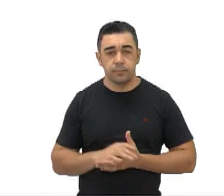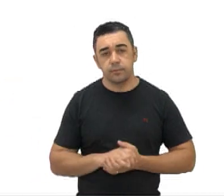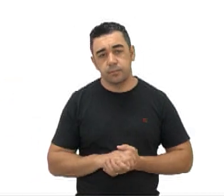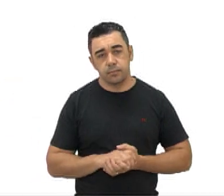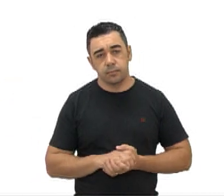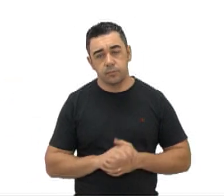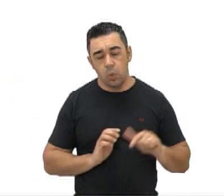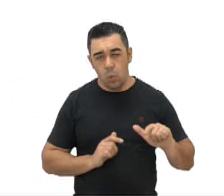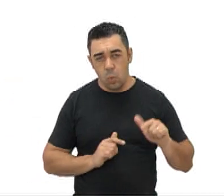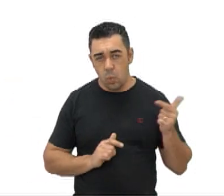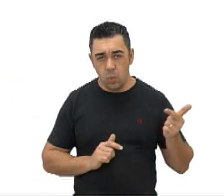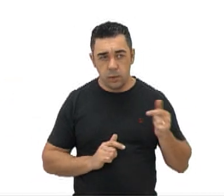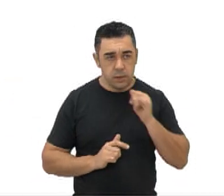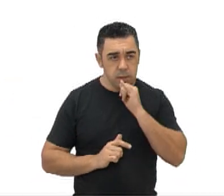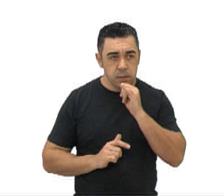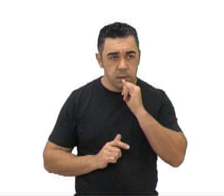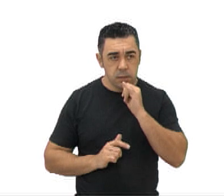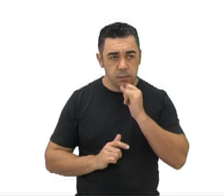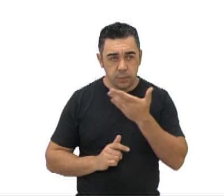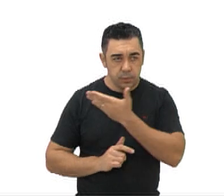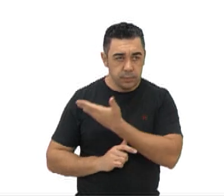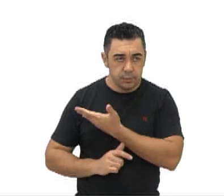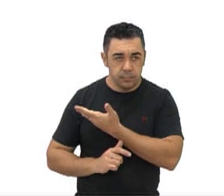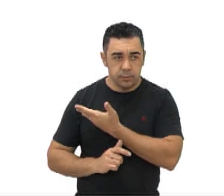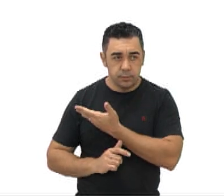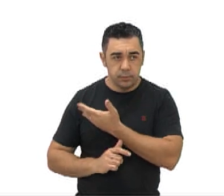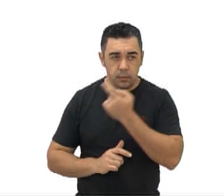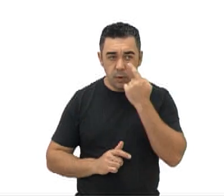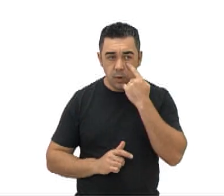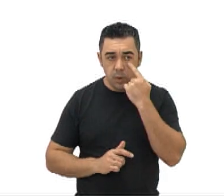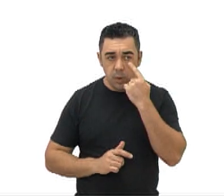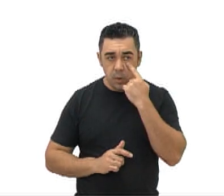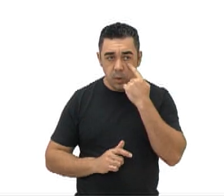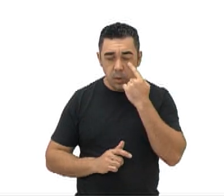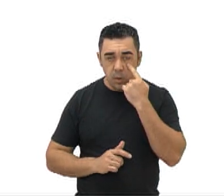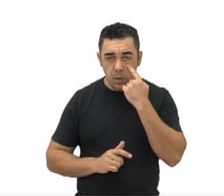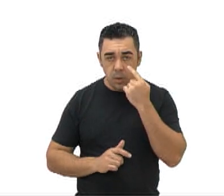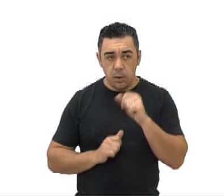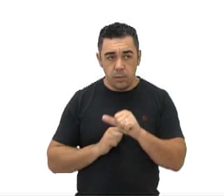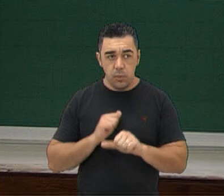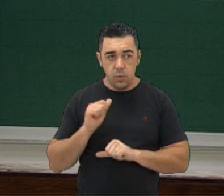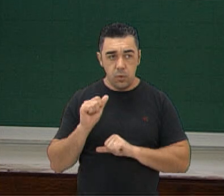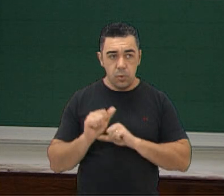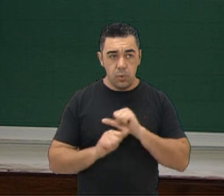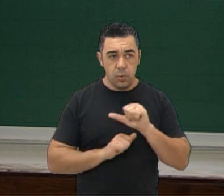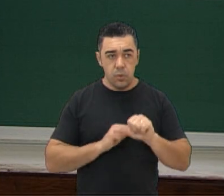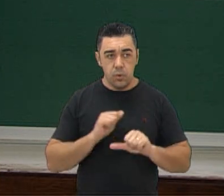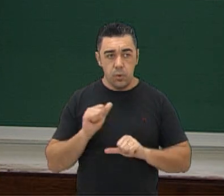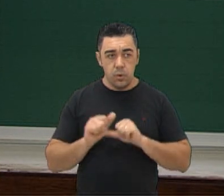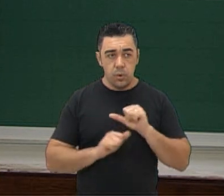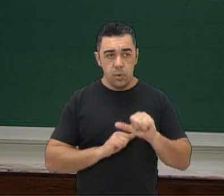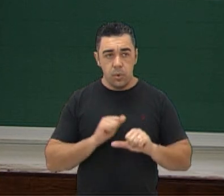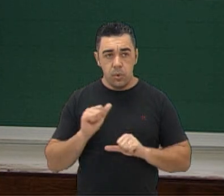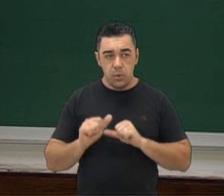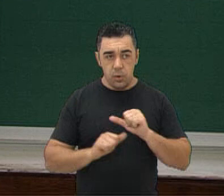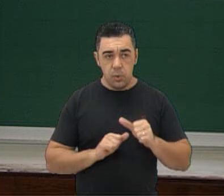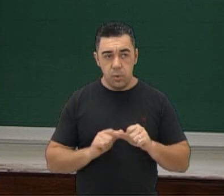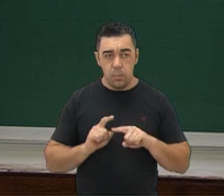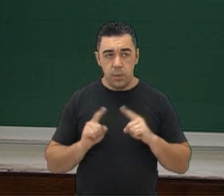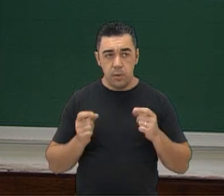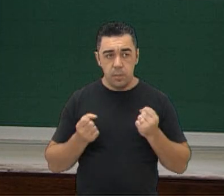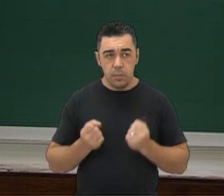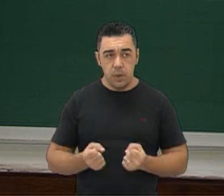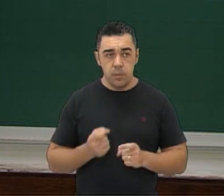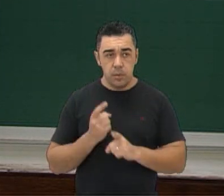Neste outro exercício, veja que o peso agora ele se alterou. Ele se mantém, mas